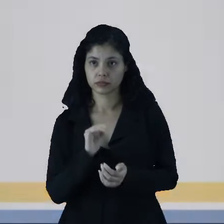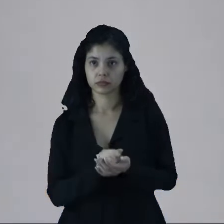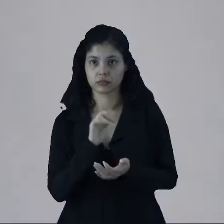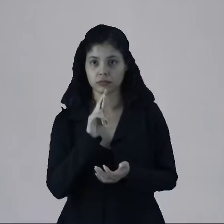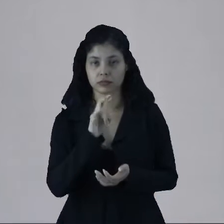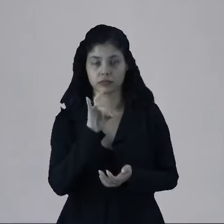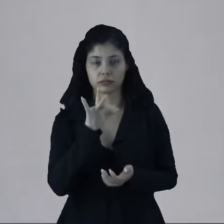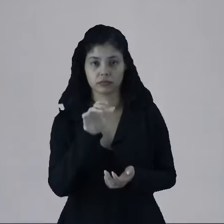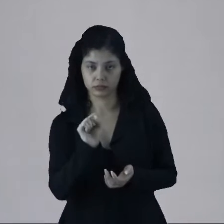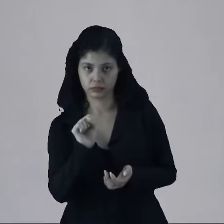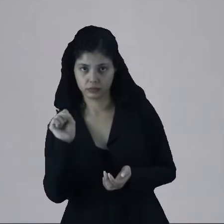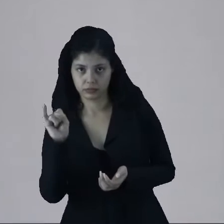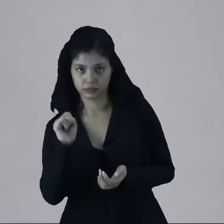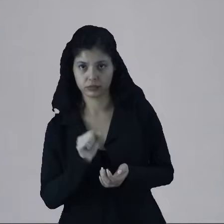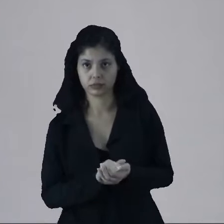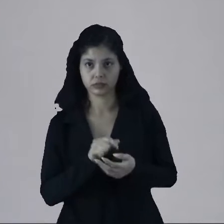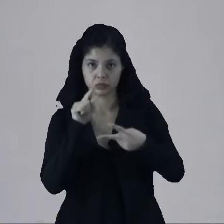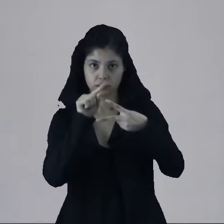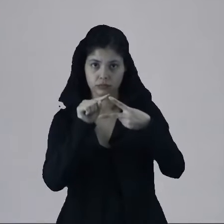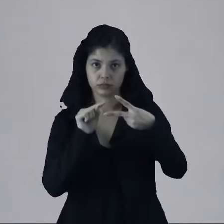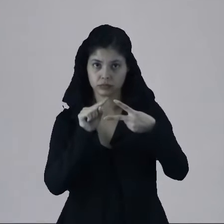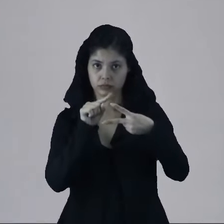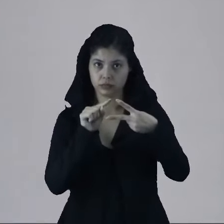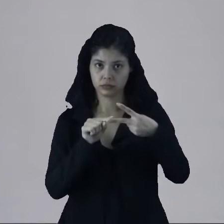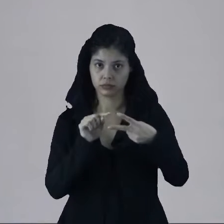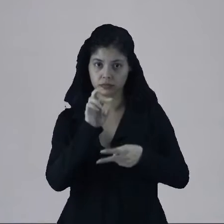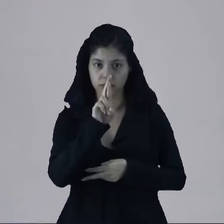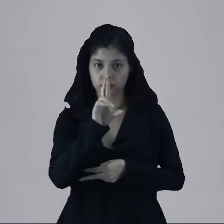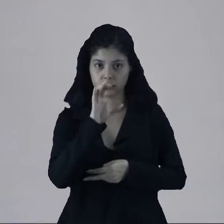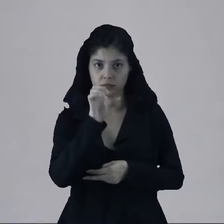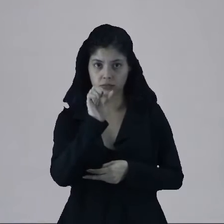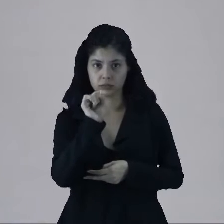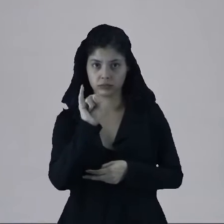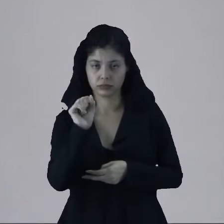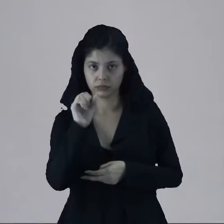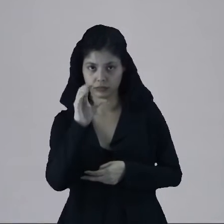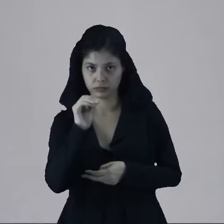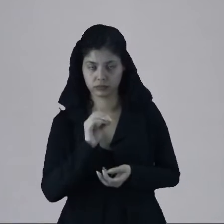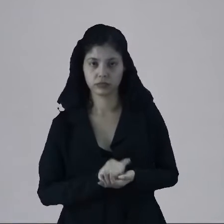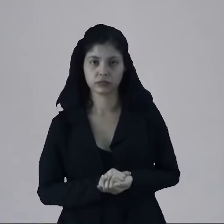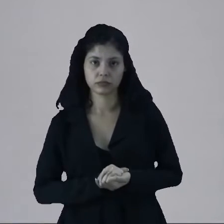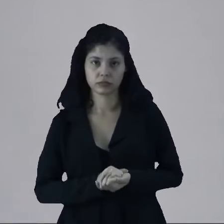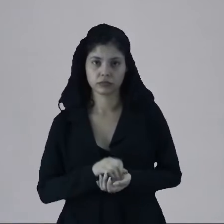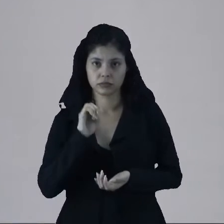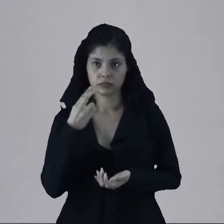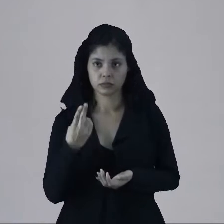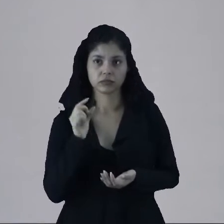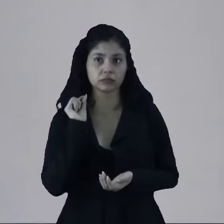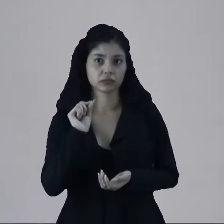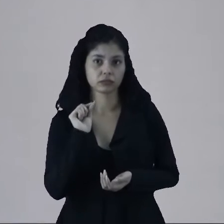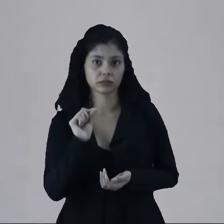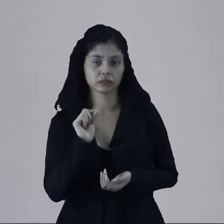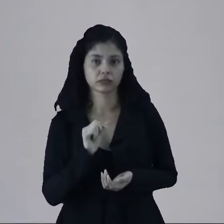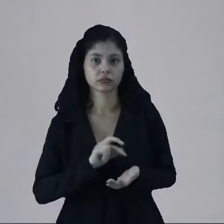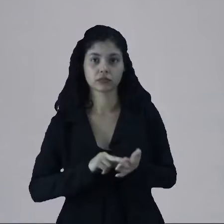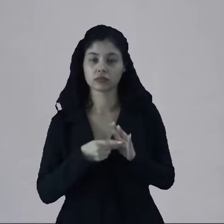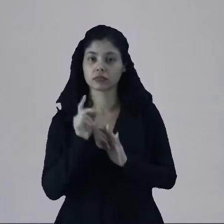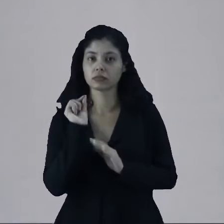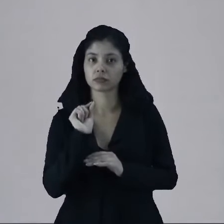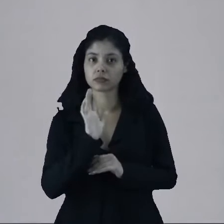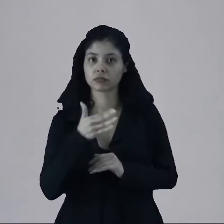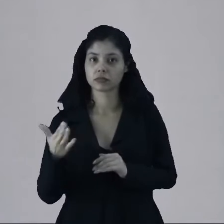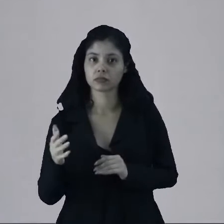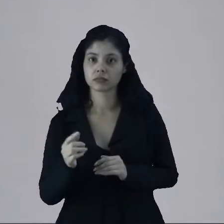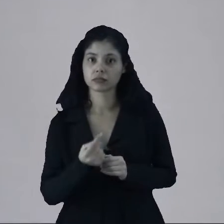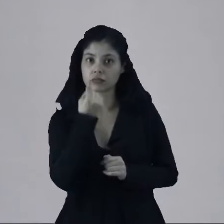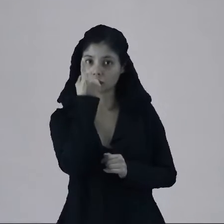seja, ele vai ser, no caso, um par de alelo recessivo, ok? O que quer dizer isso também? Quer dizer que quando